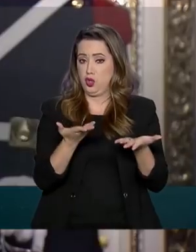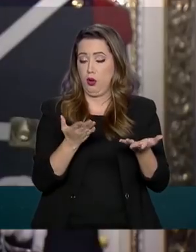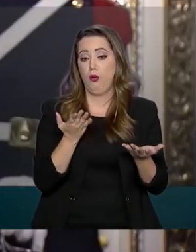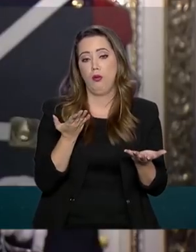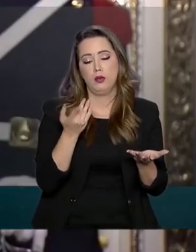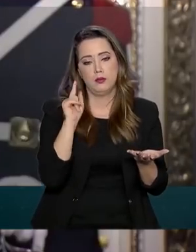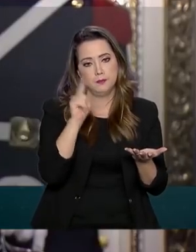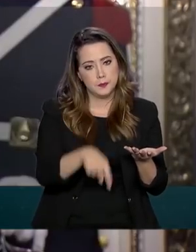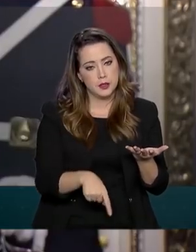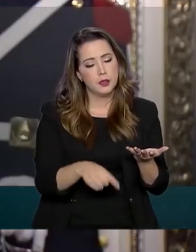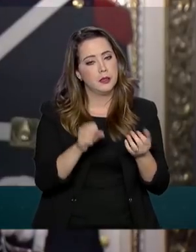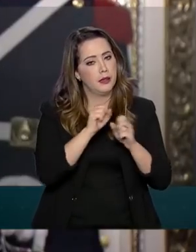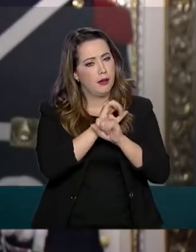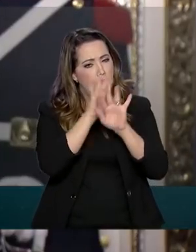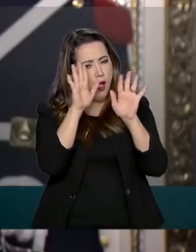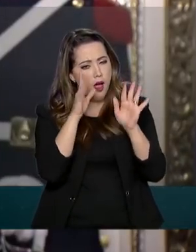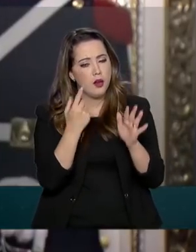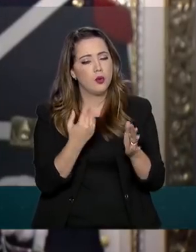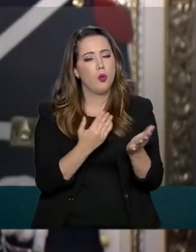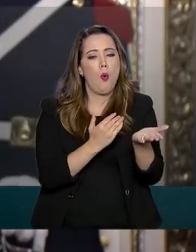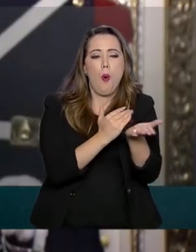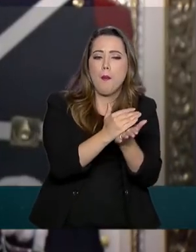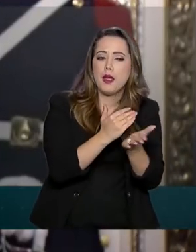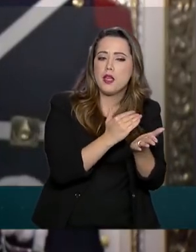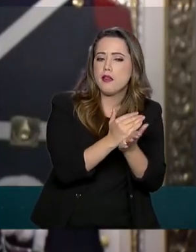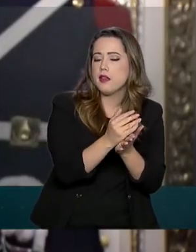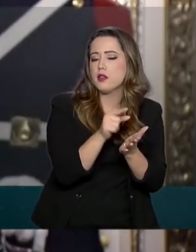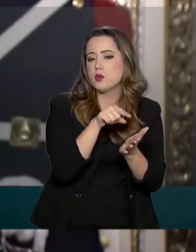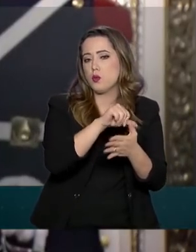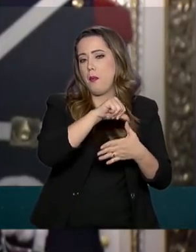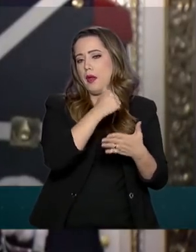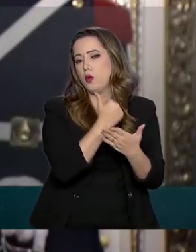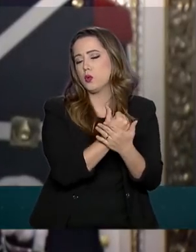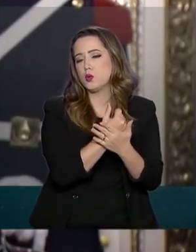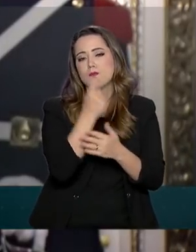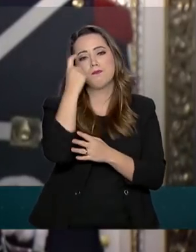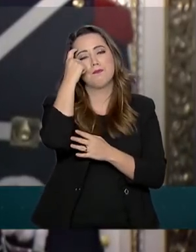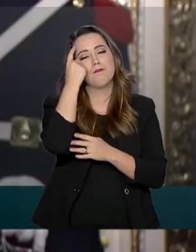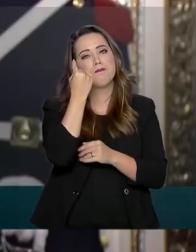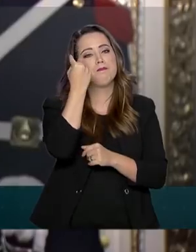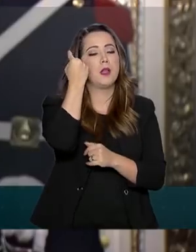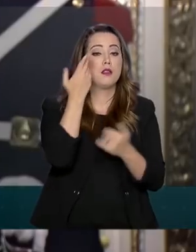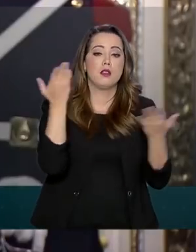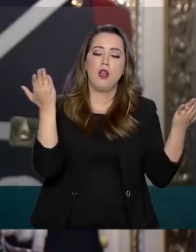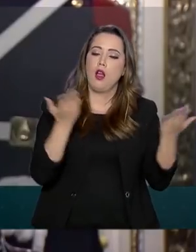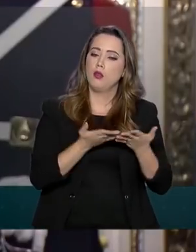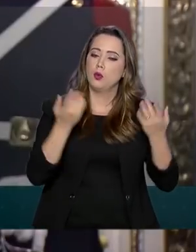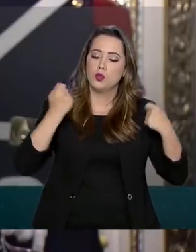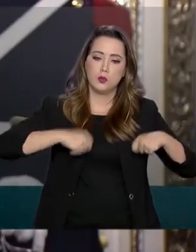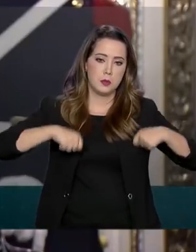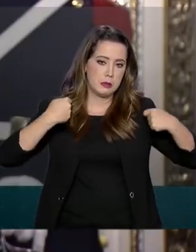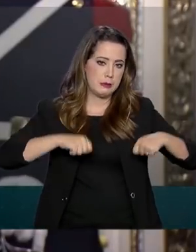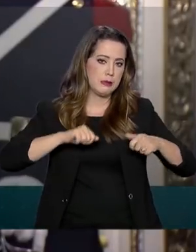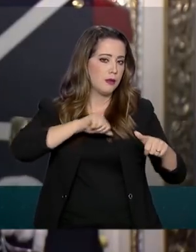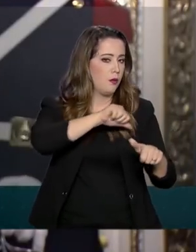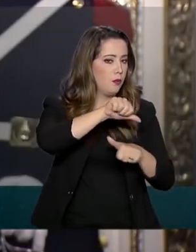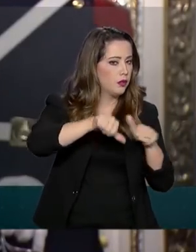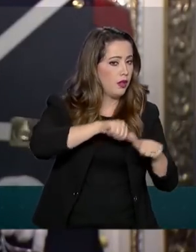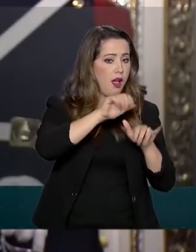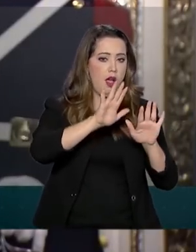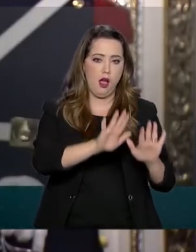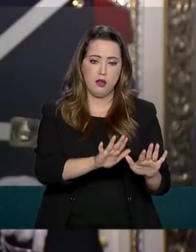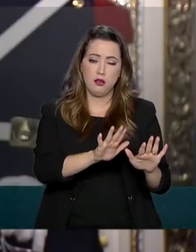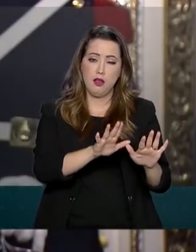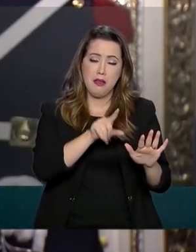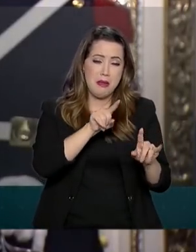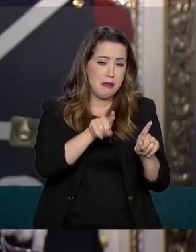Claramente, a visão inicial com a qual o Mercosul foi pensado hoje deve ser mudada não só de